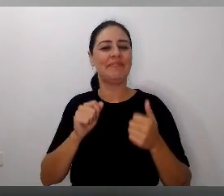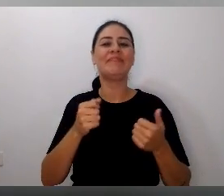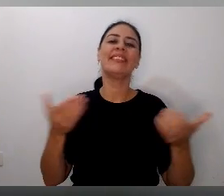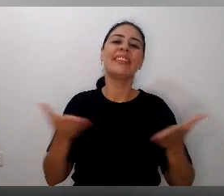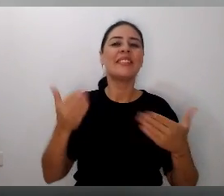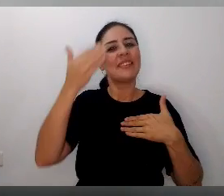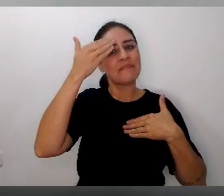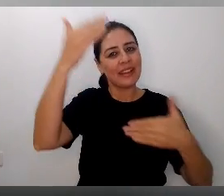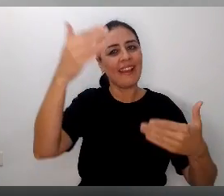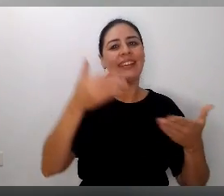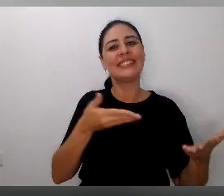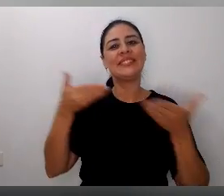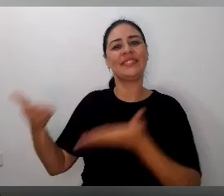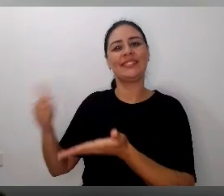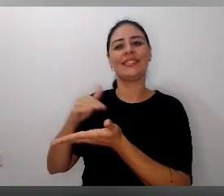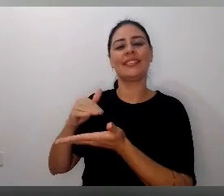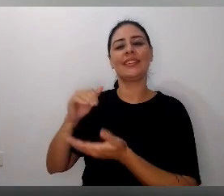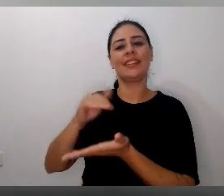finais, tá bom? Muito obrigada, Luísa.